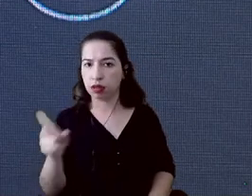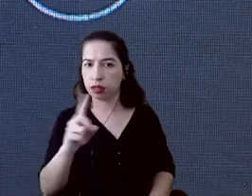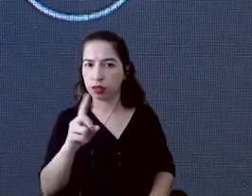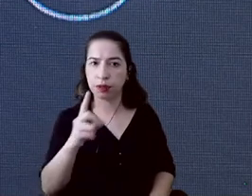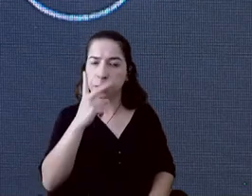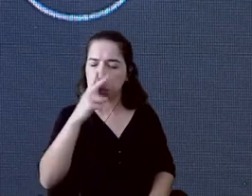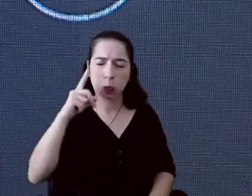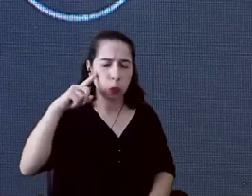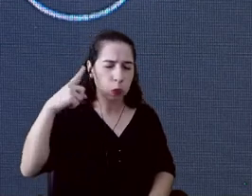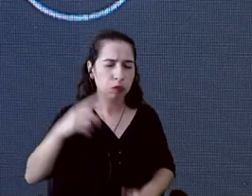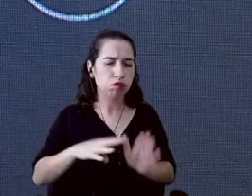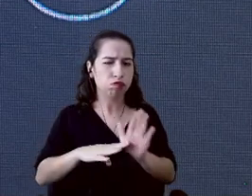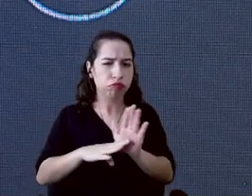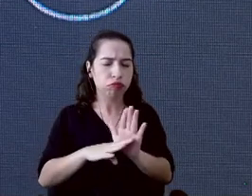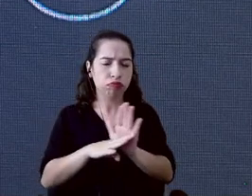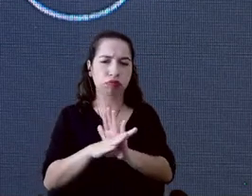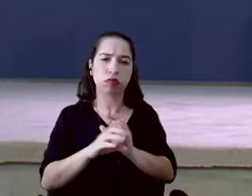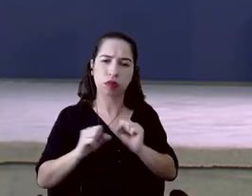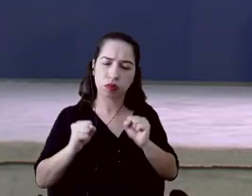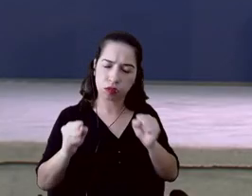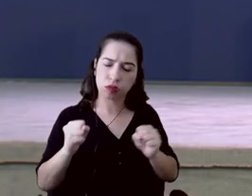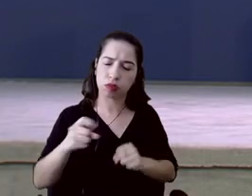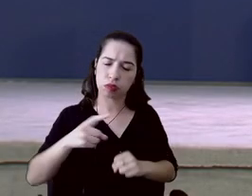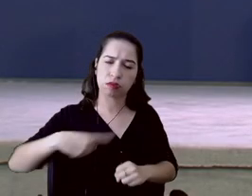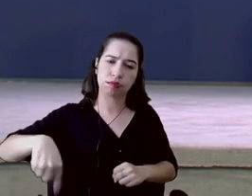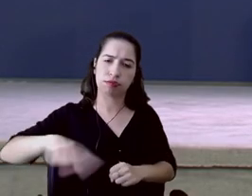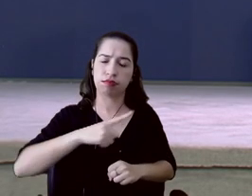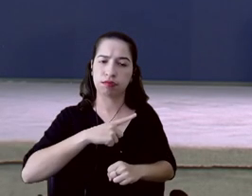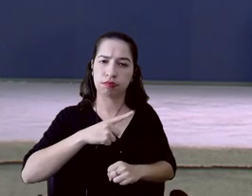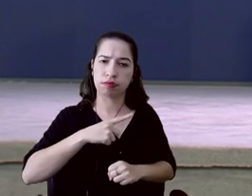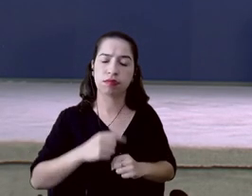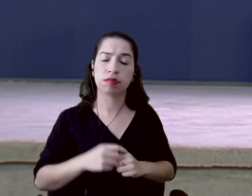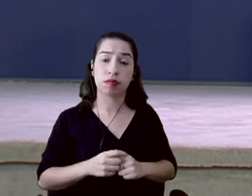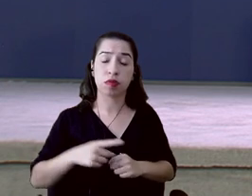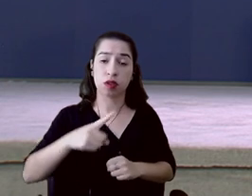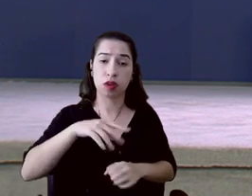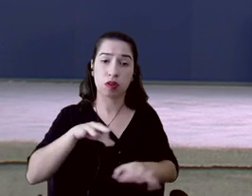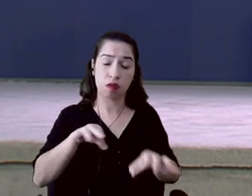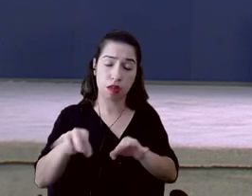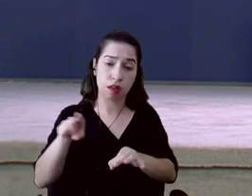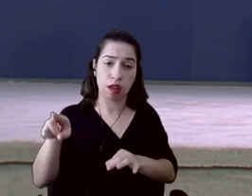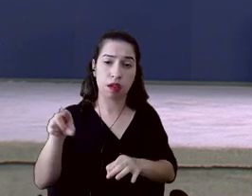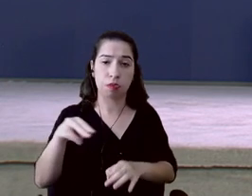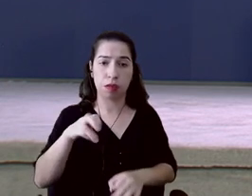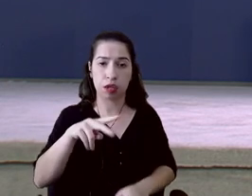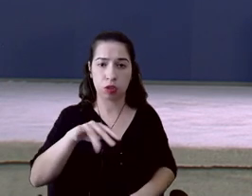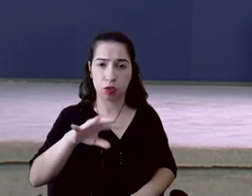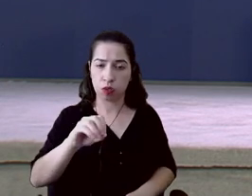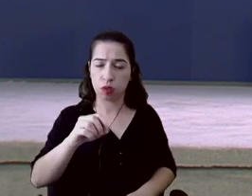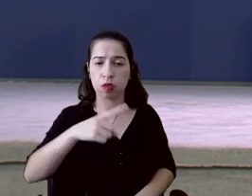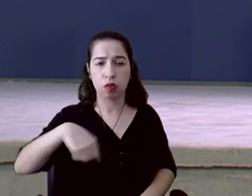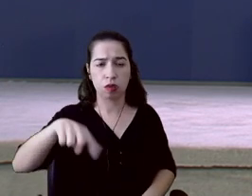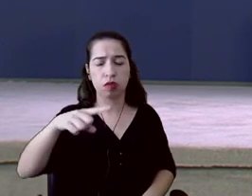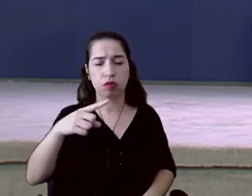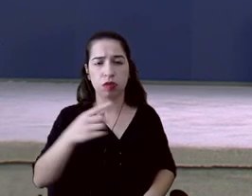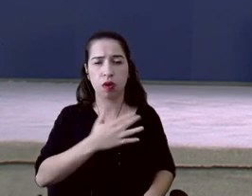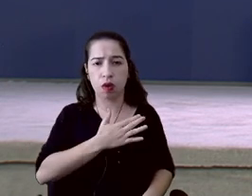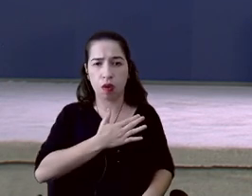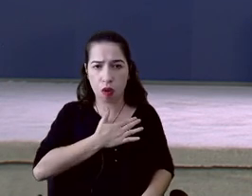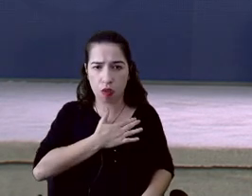e é isso que a gente faz a gente fez esse exame no México porque a gente gosta assim não não só de fazer mas colocar